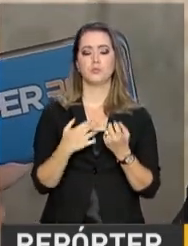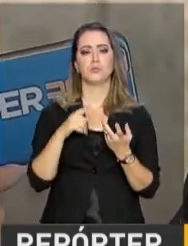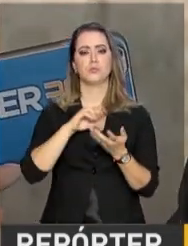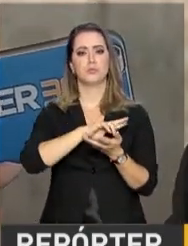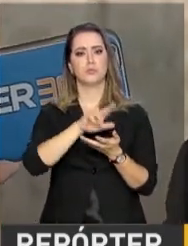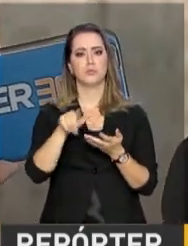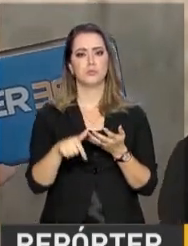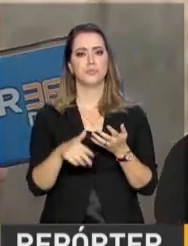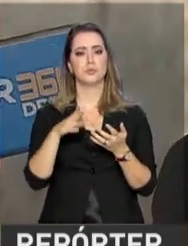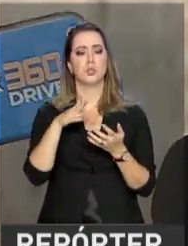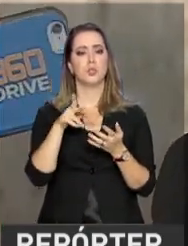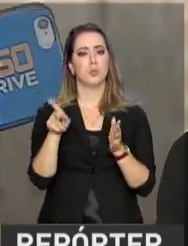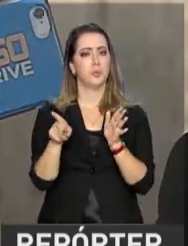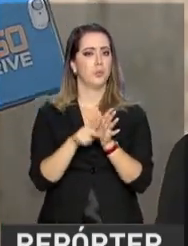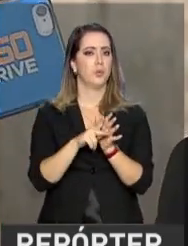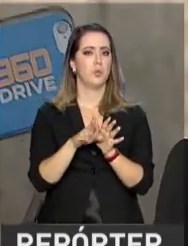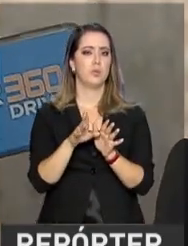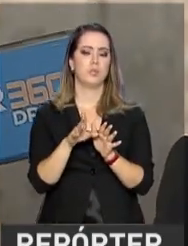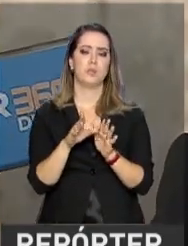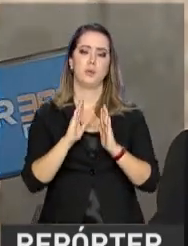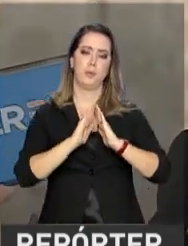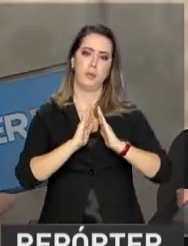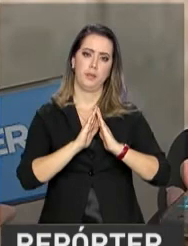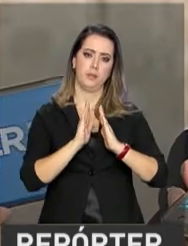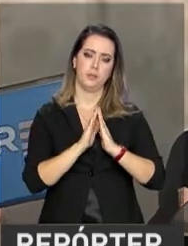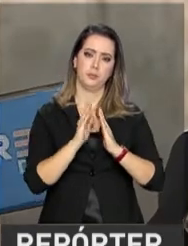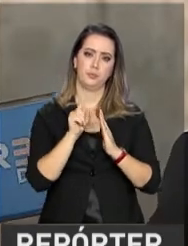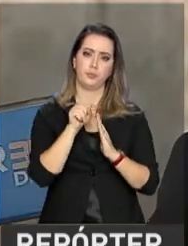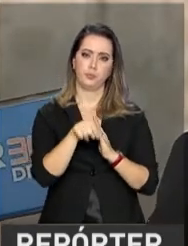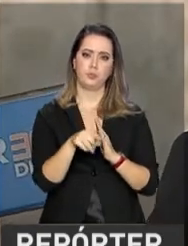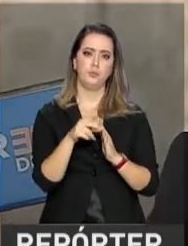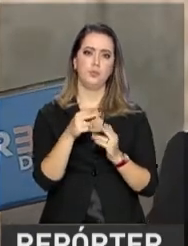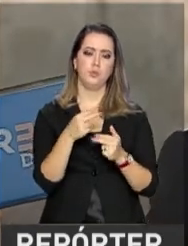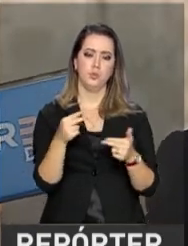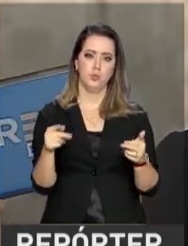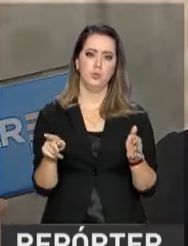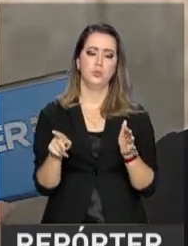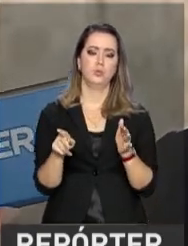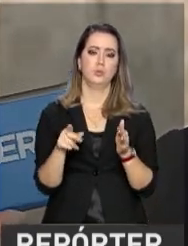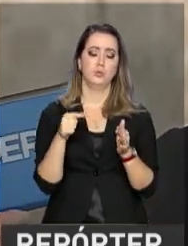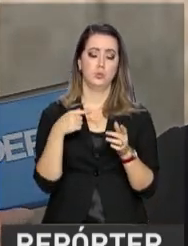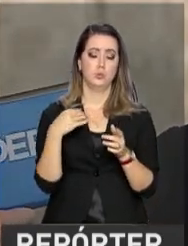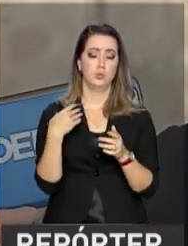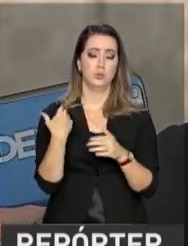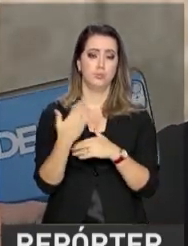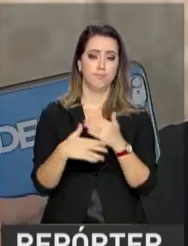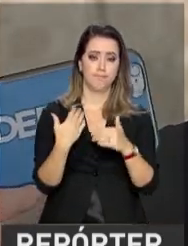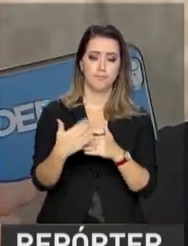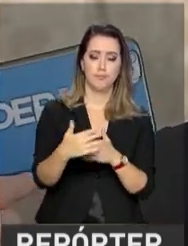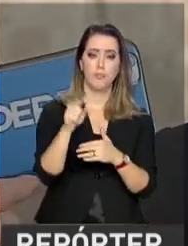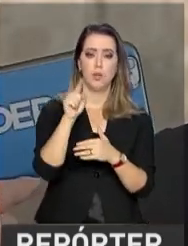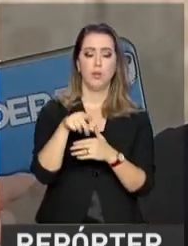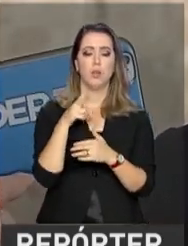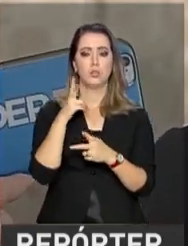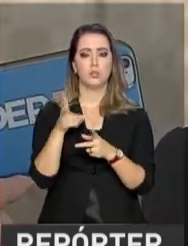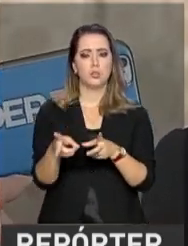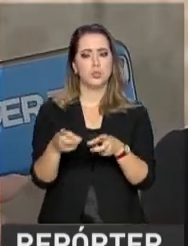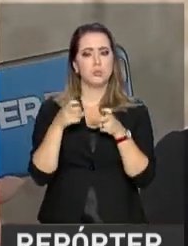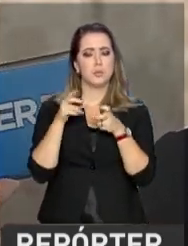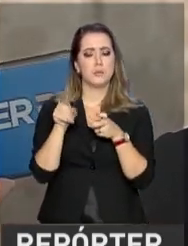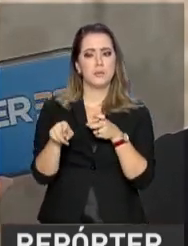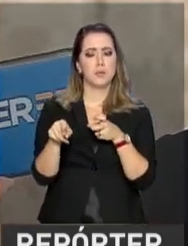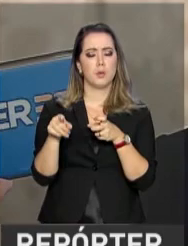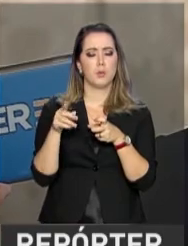ti domésticos na indústria é de bens de capital néné foi observado